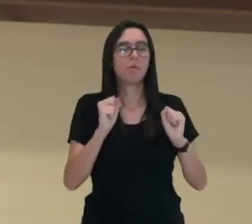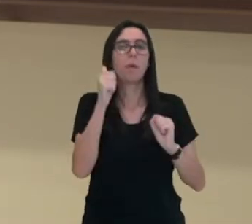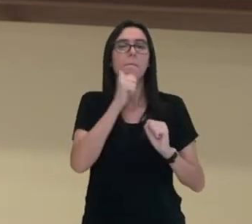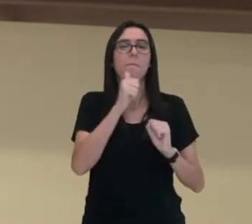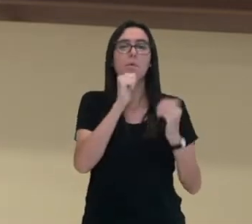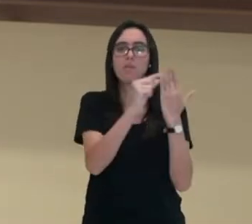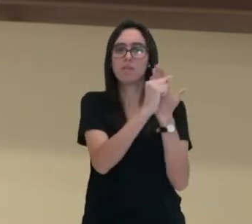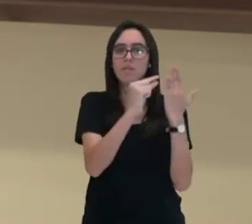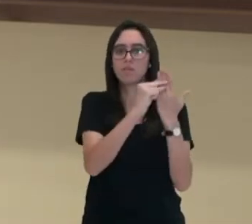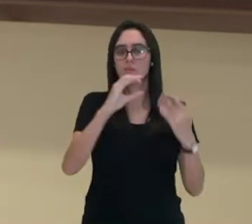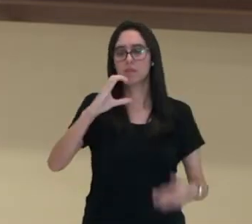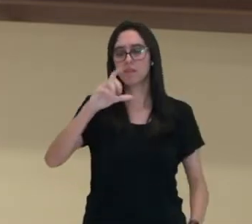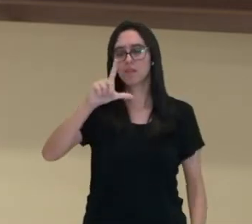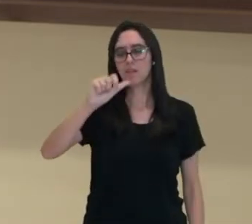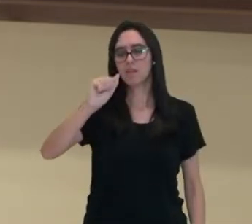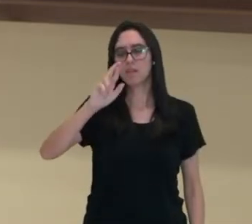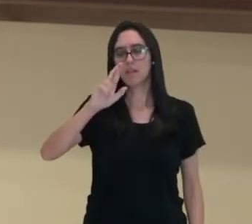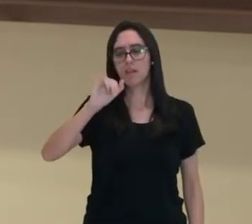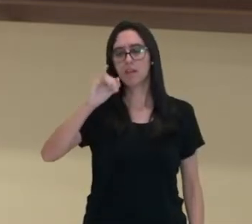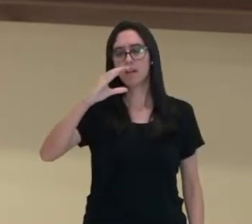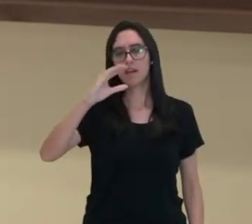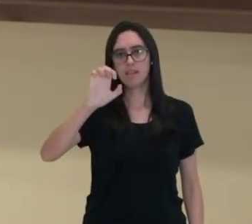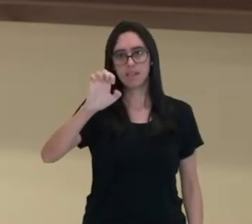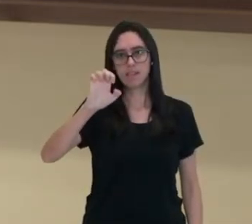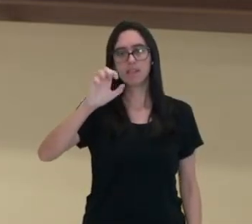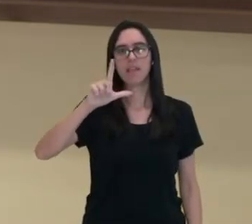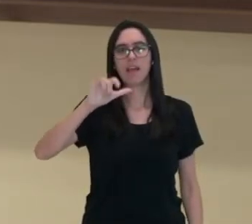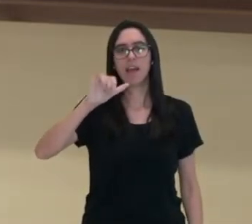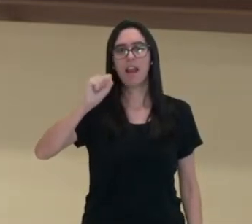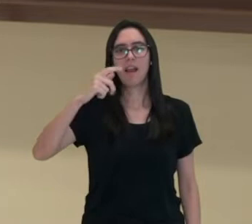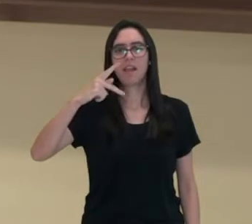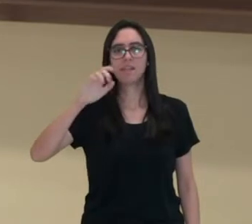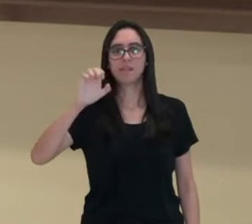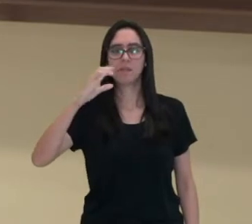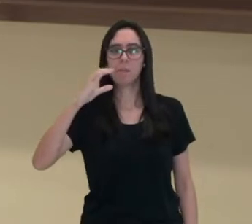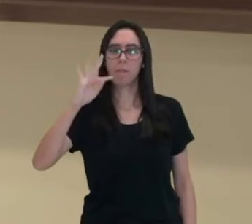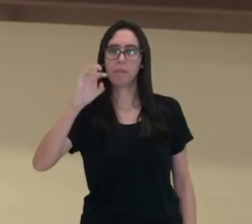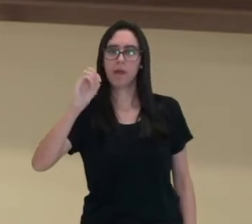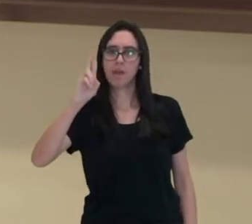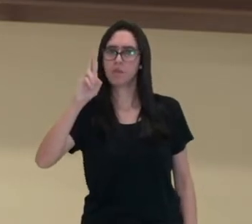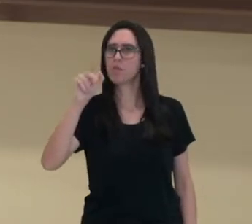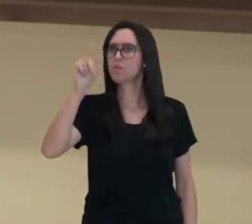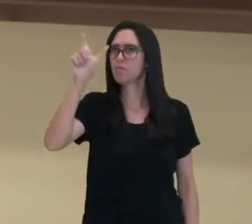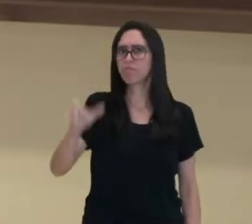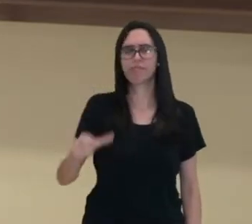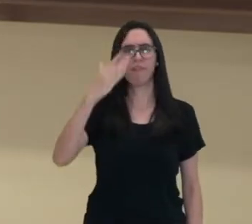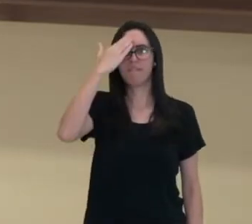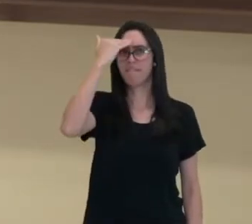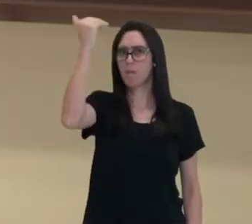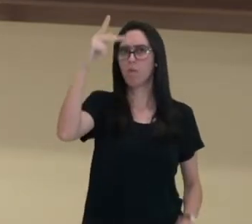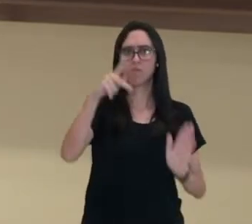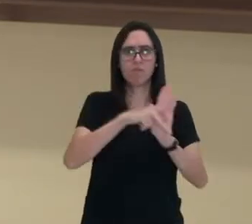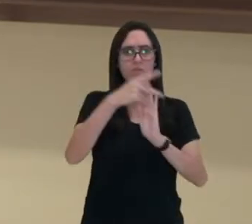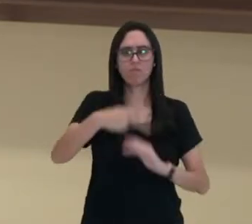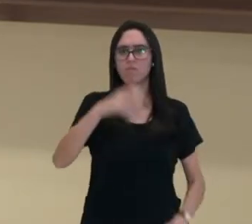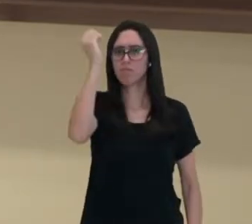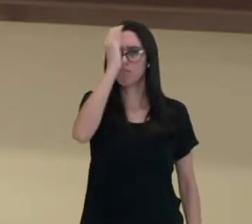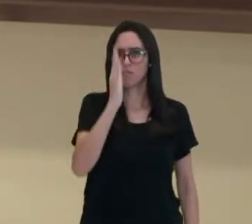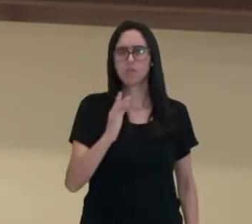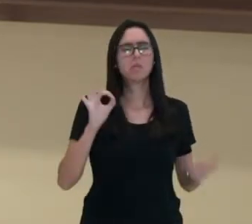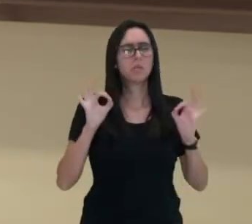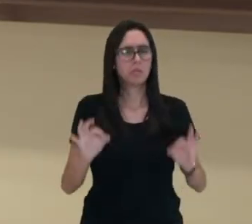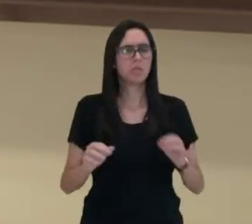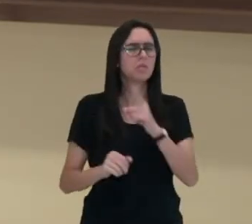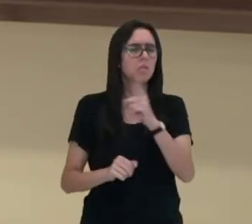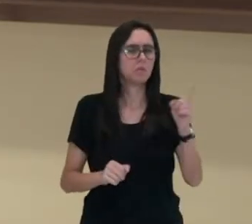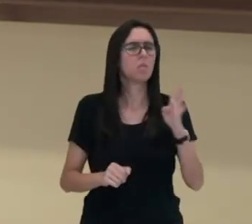A Clarice Lispector é uma escritora renomada aí, que faz parte da nossa literatura brasileira. Vocês com certeza já devem ter lido outros textos